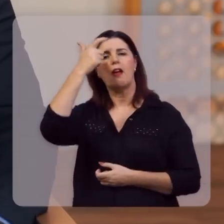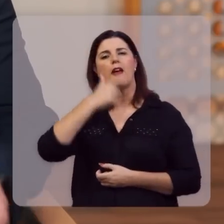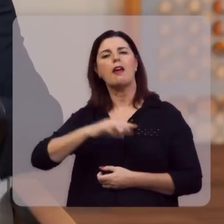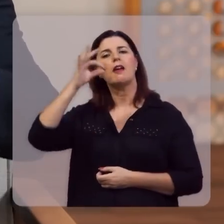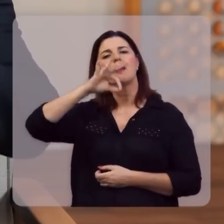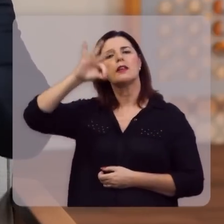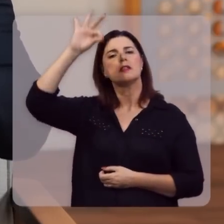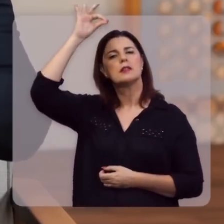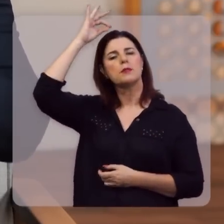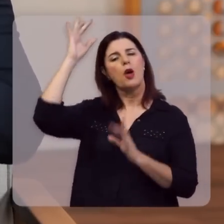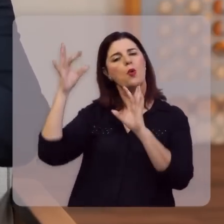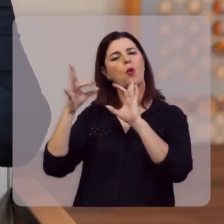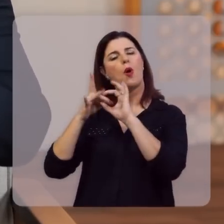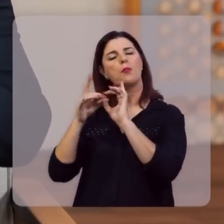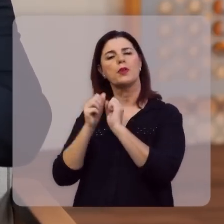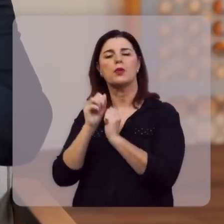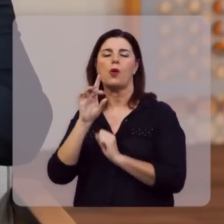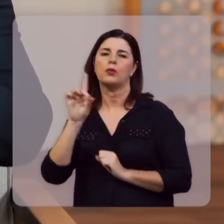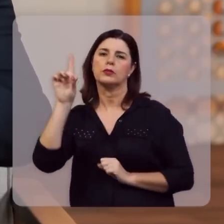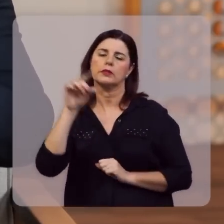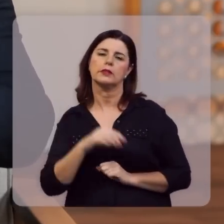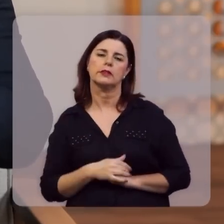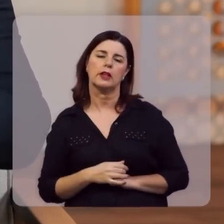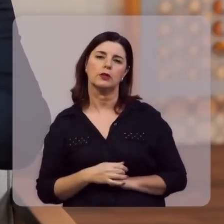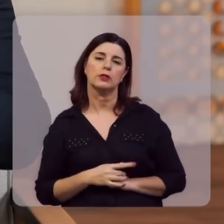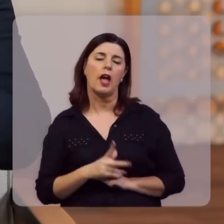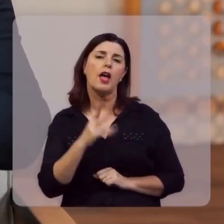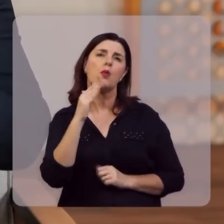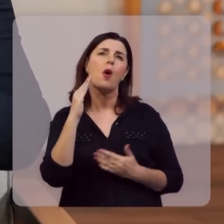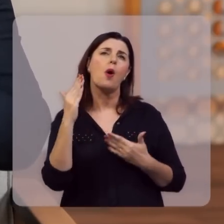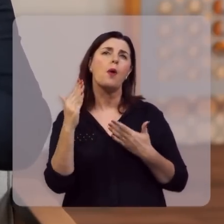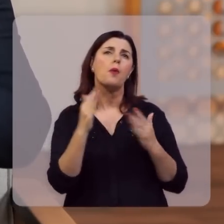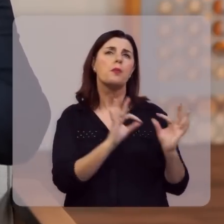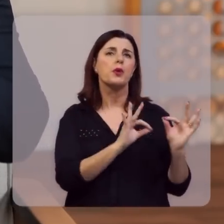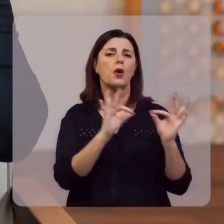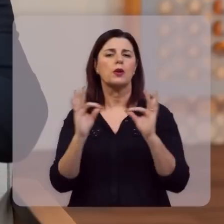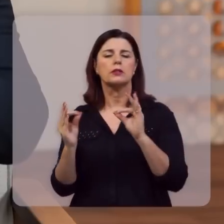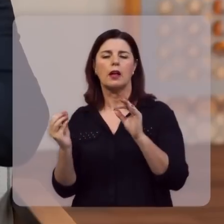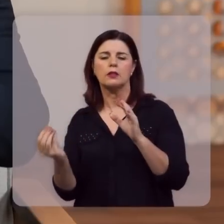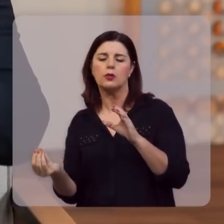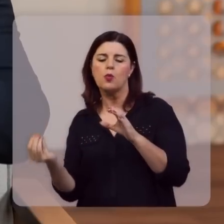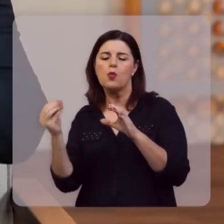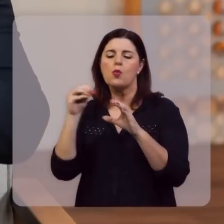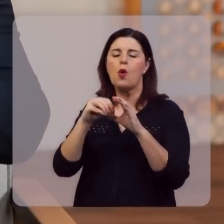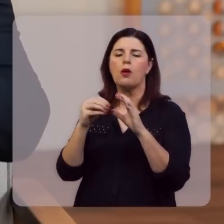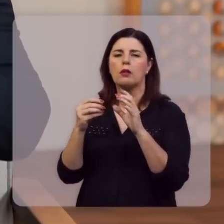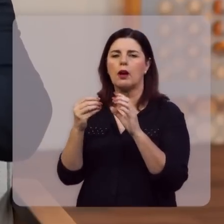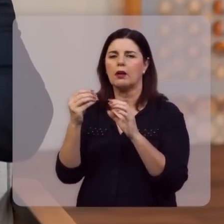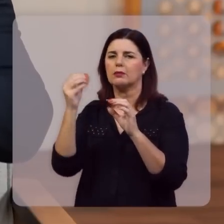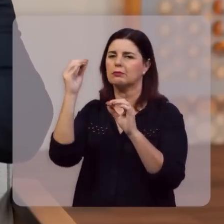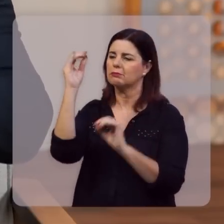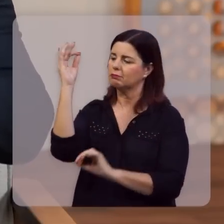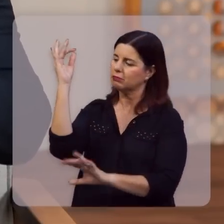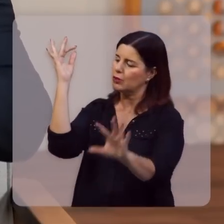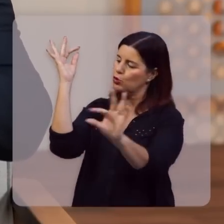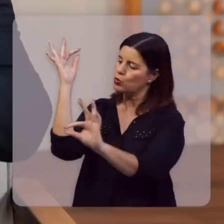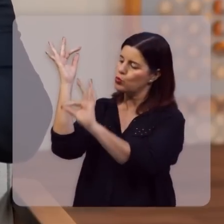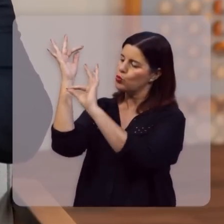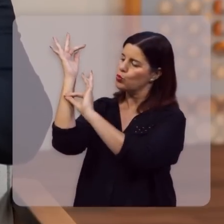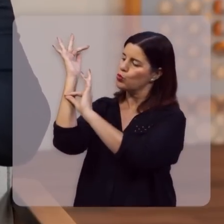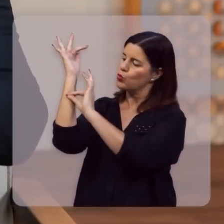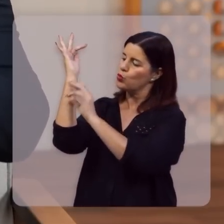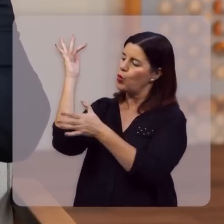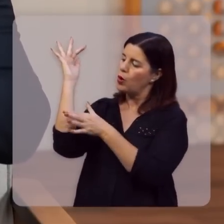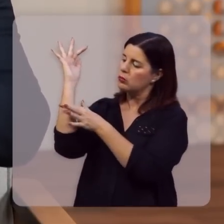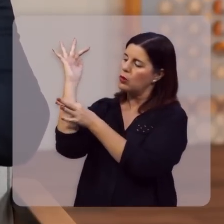existência espiritual e comunhão com Deus. É como se fosse um processo de reinseri-lo esse galho,